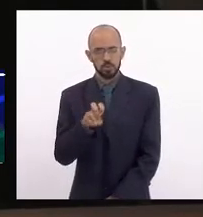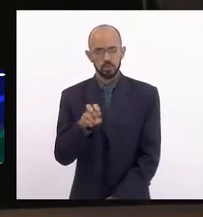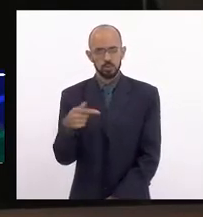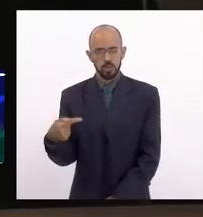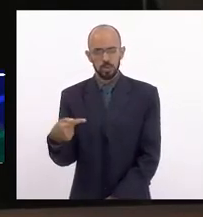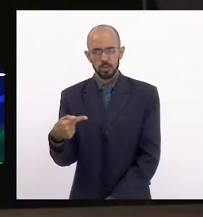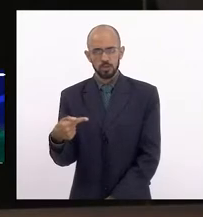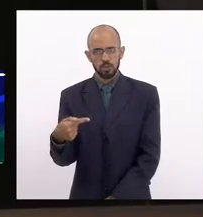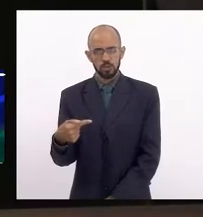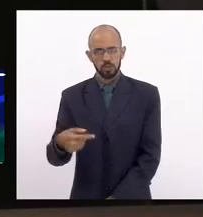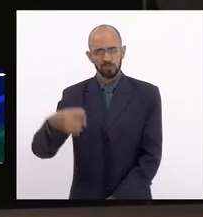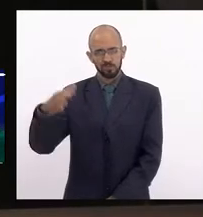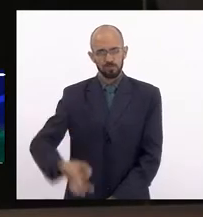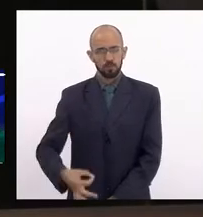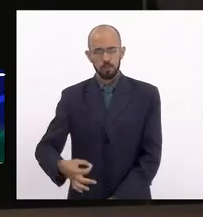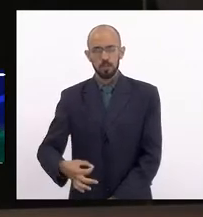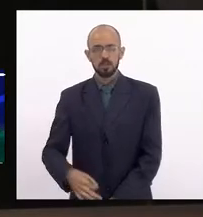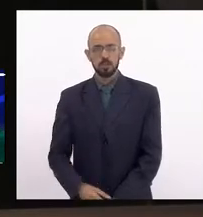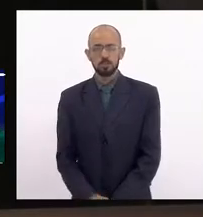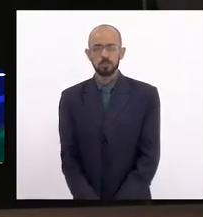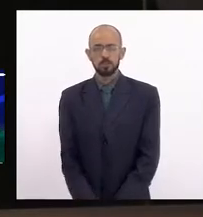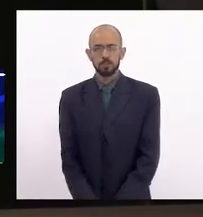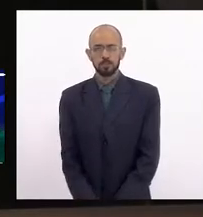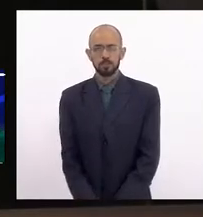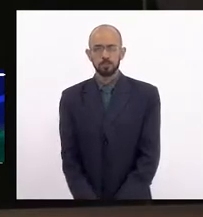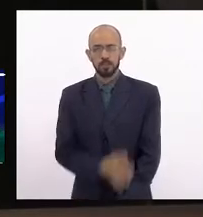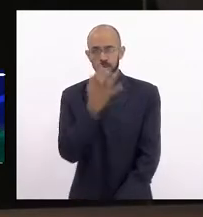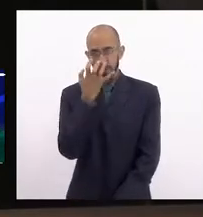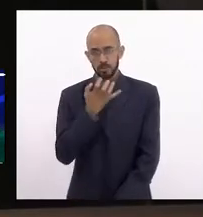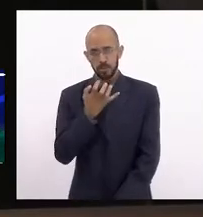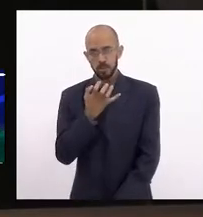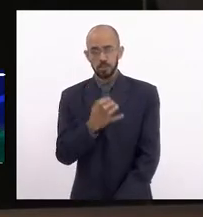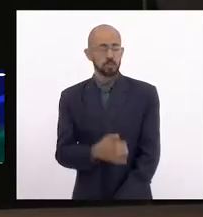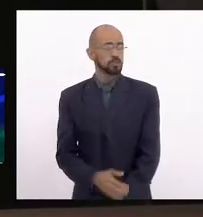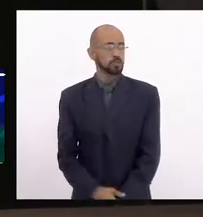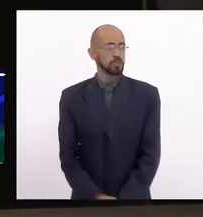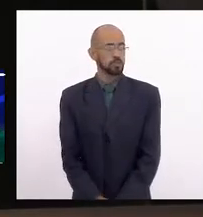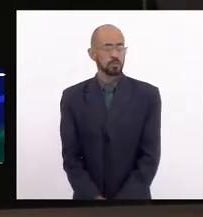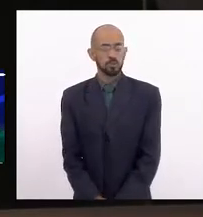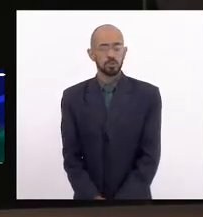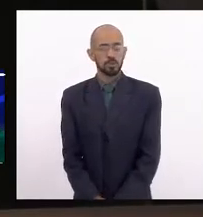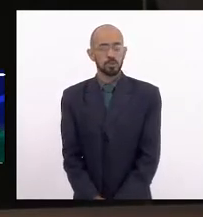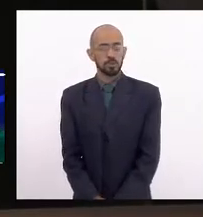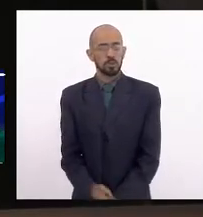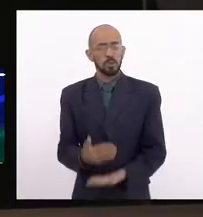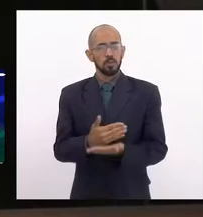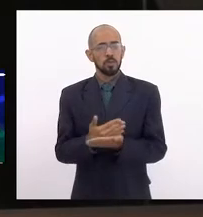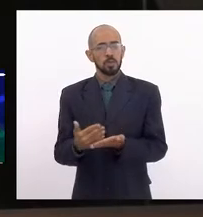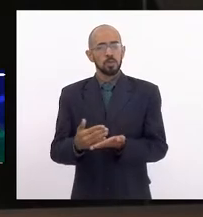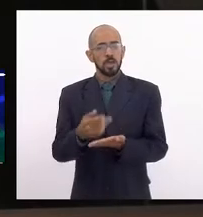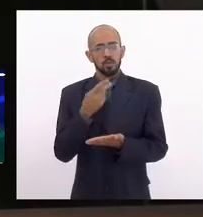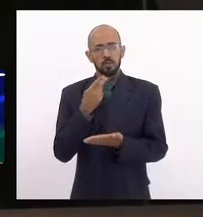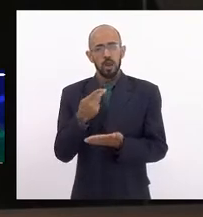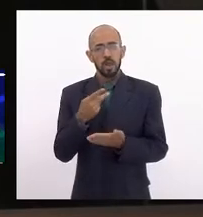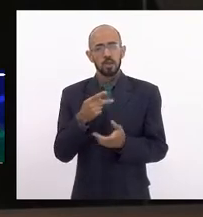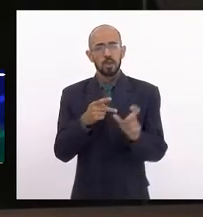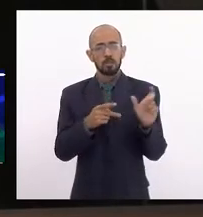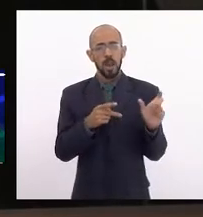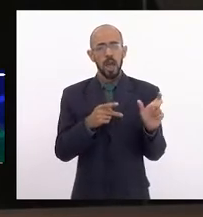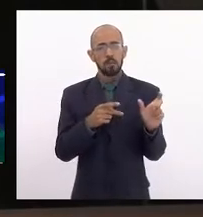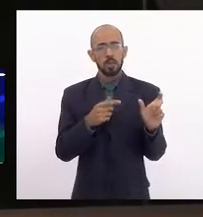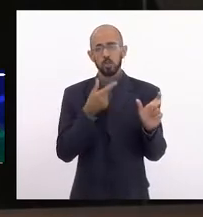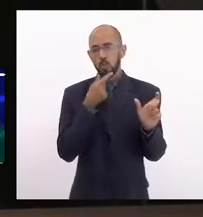com muita firmeza bom e com seriedade ó e vou iniciar falando da palavra do homem